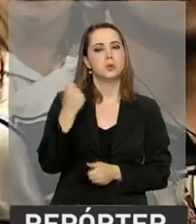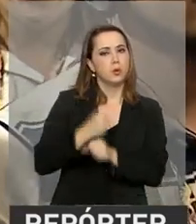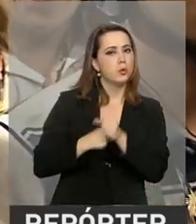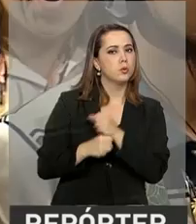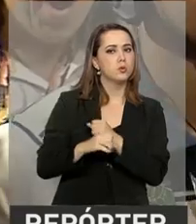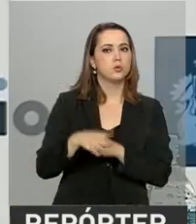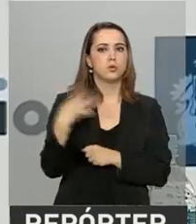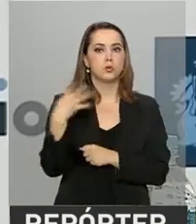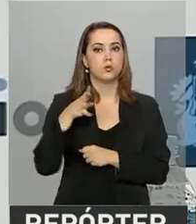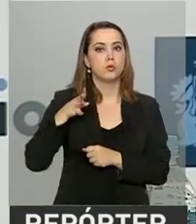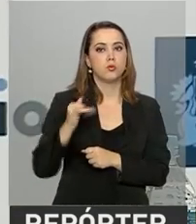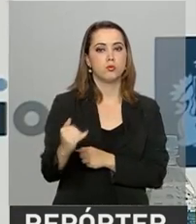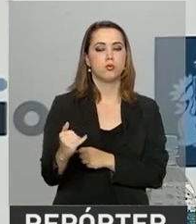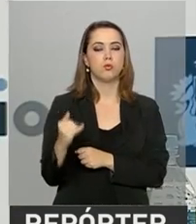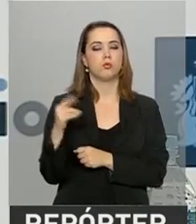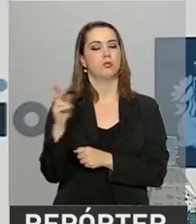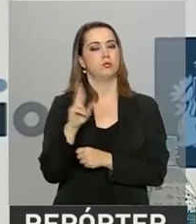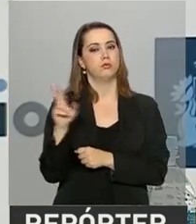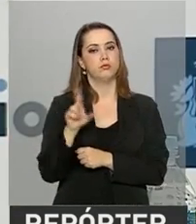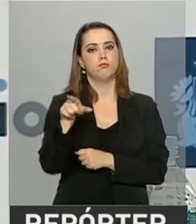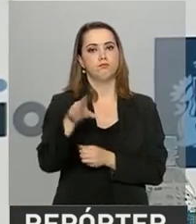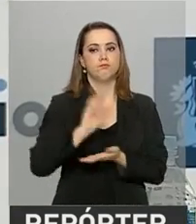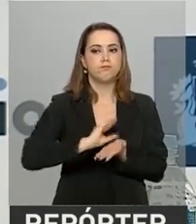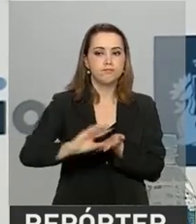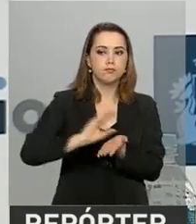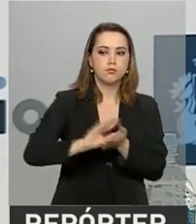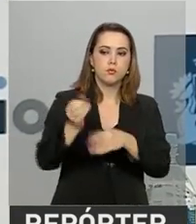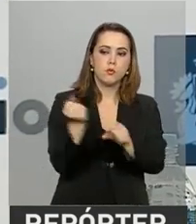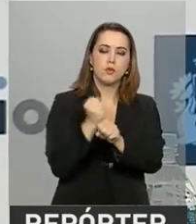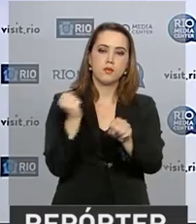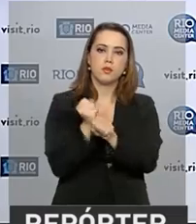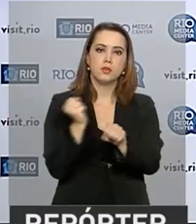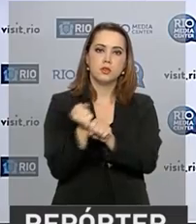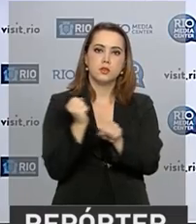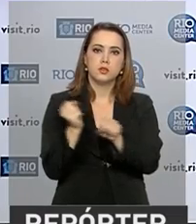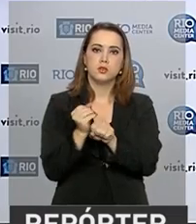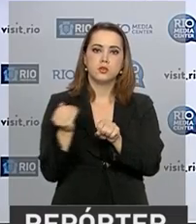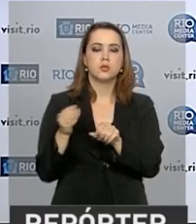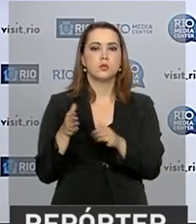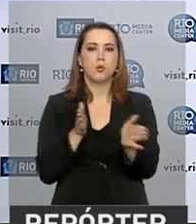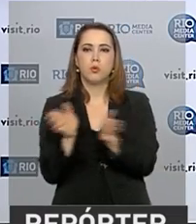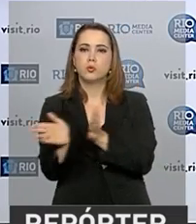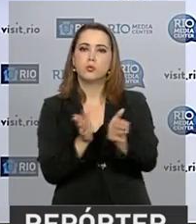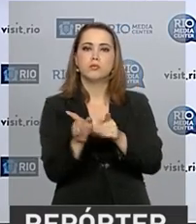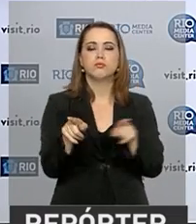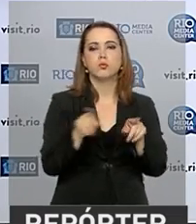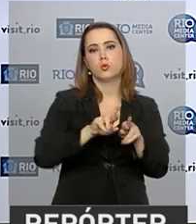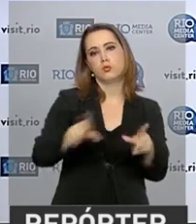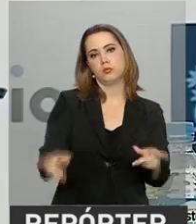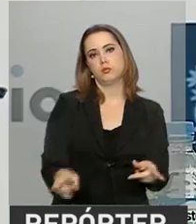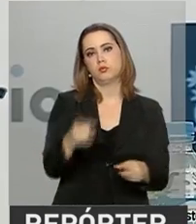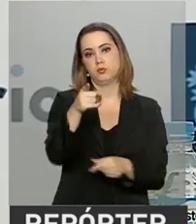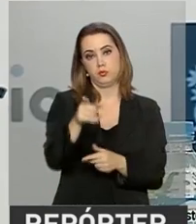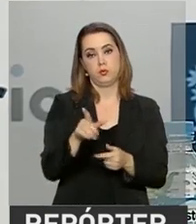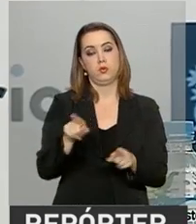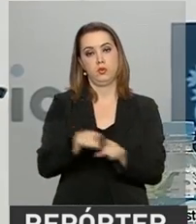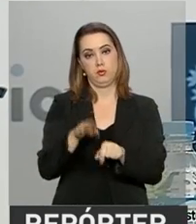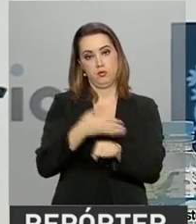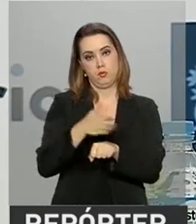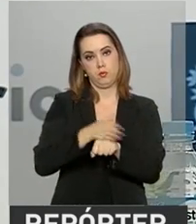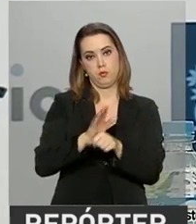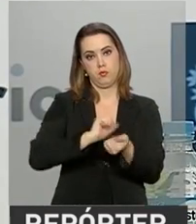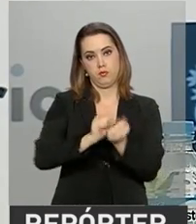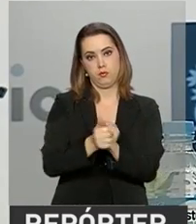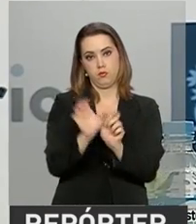bilhões de reais para a infraestrutura dos jogos e obras de mobilidade, além da preparação dos atletas. Puderam